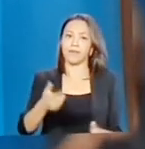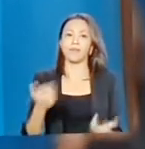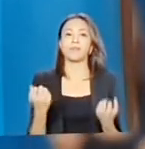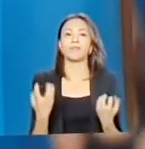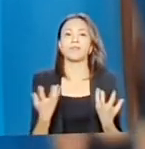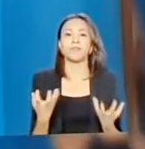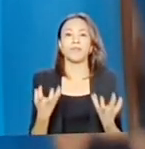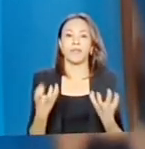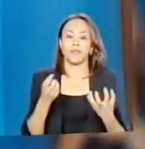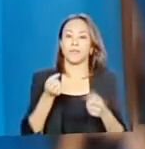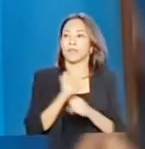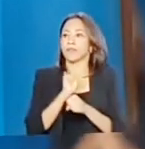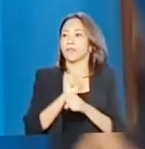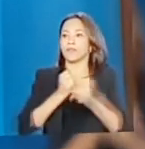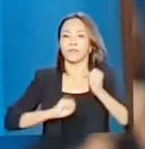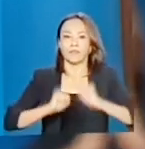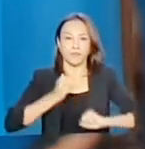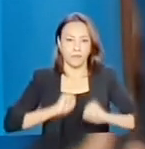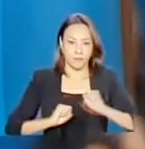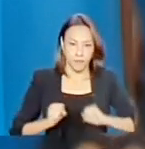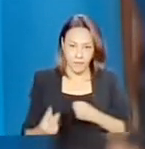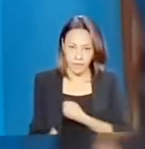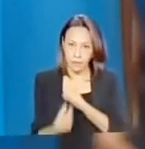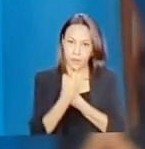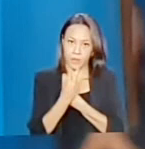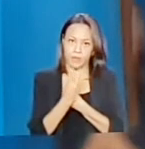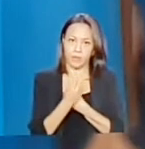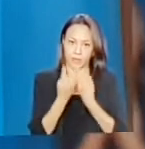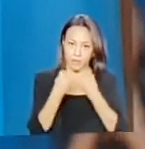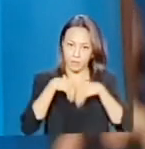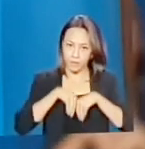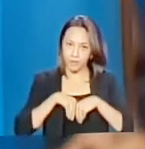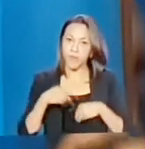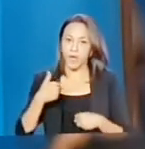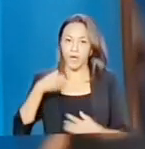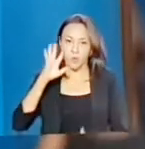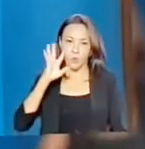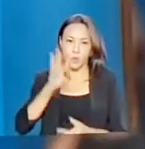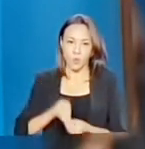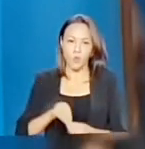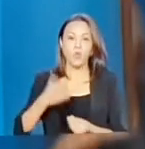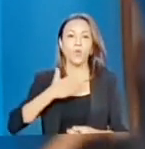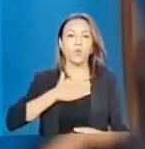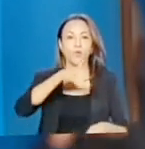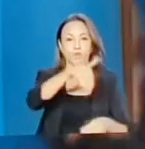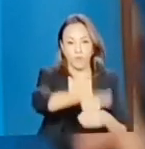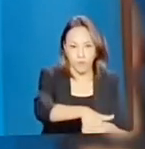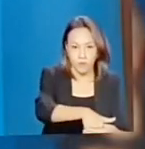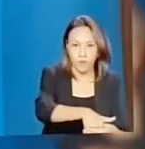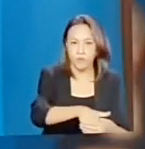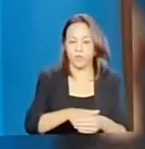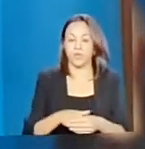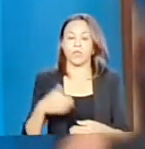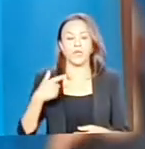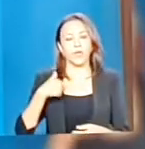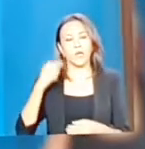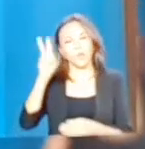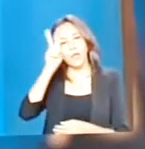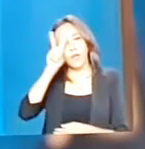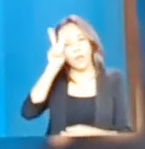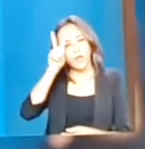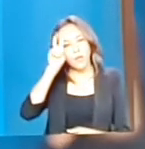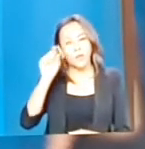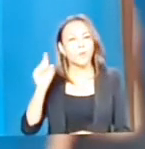imunidade. Ao concluir o meu voto, eu trago à memória a citação